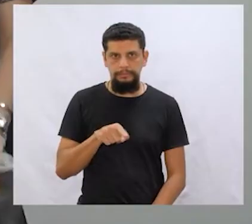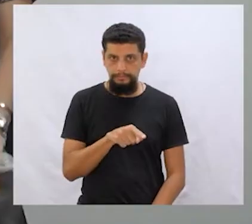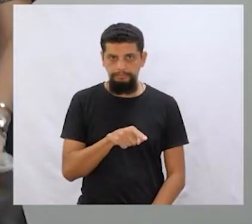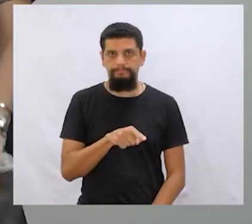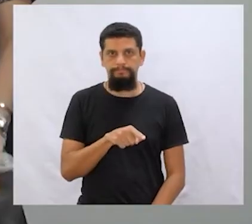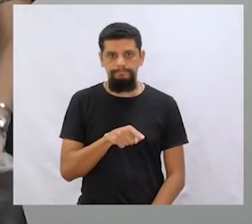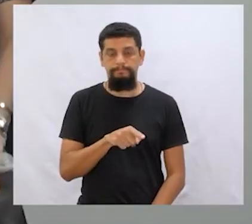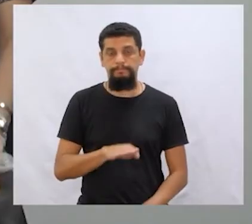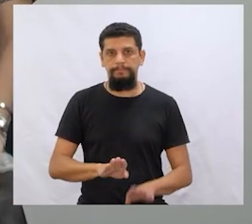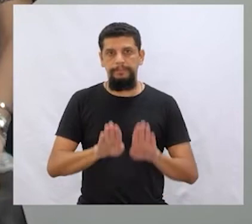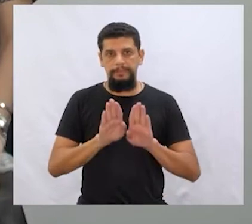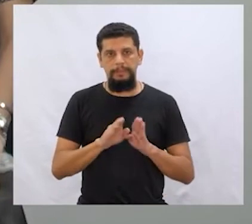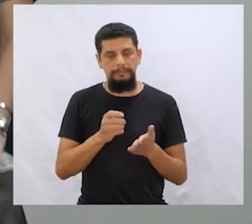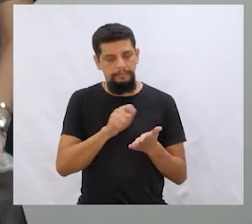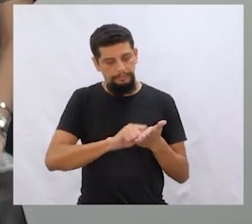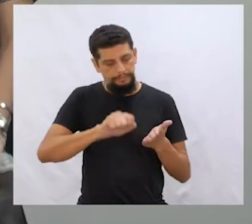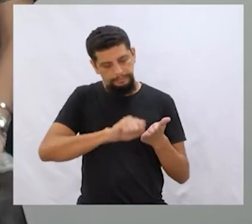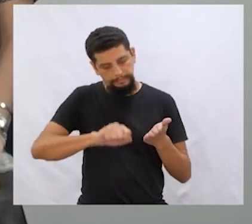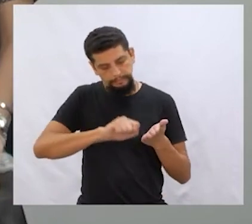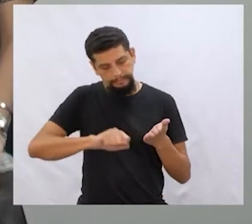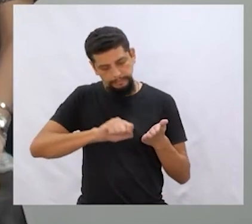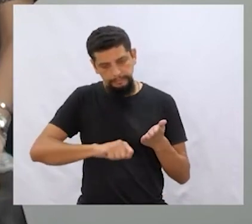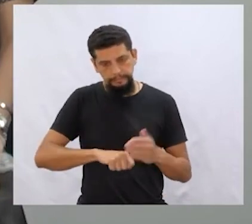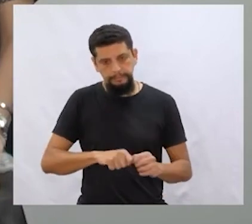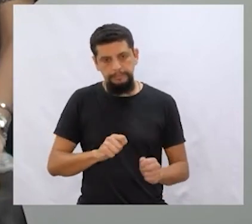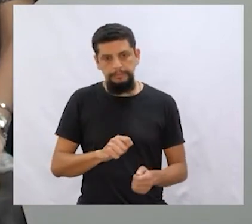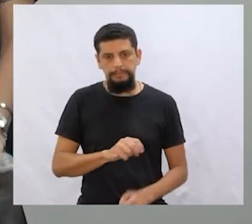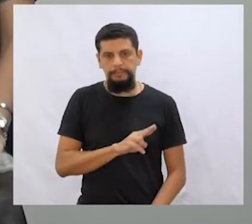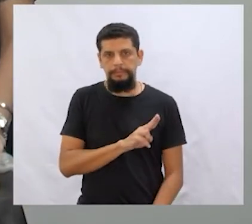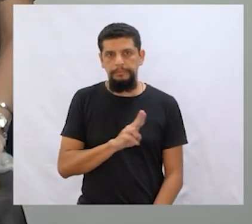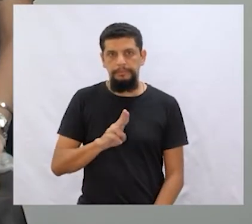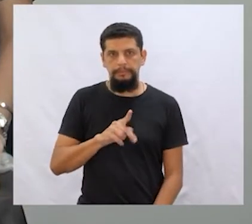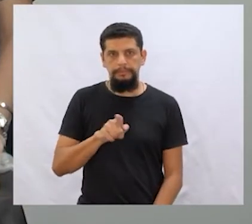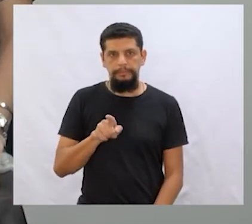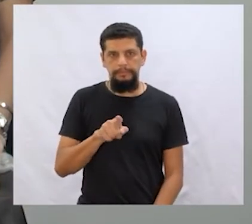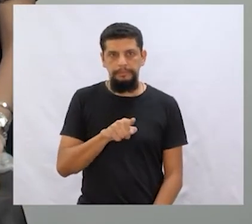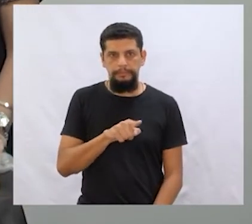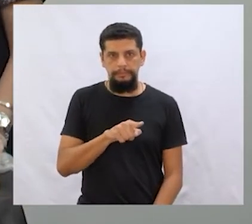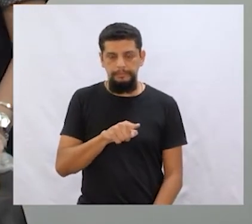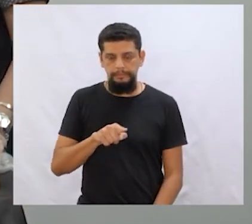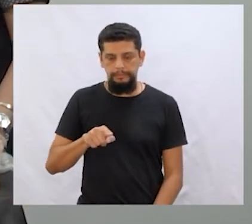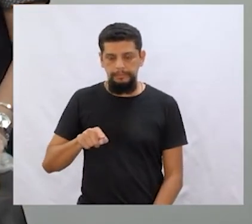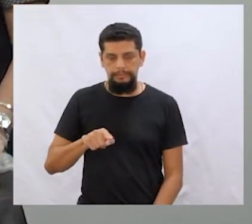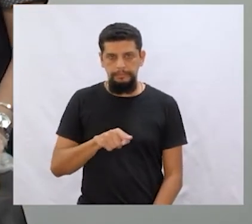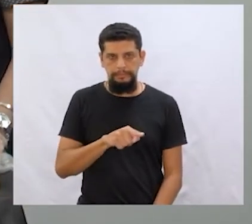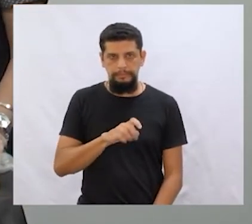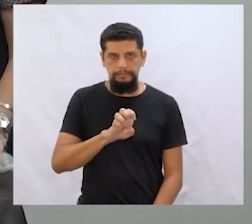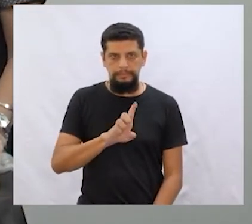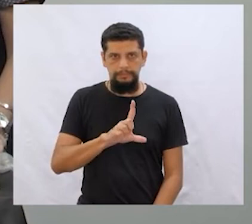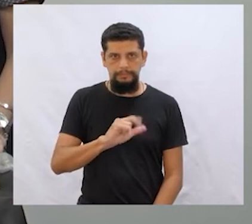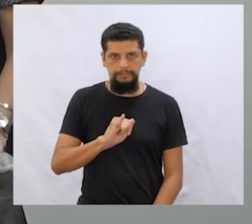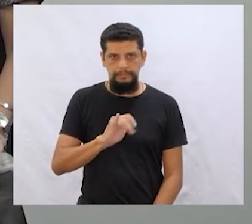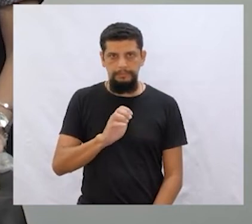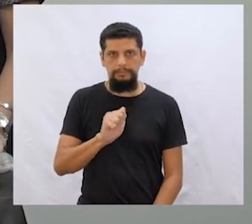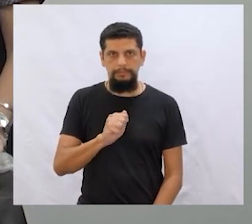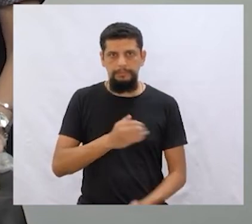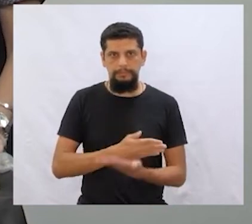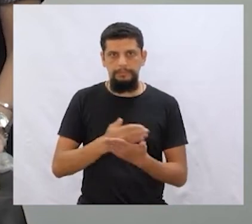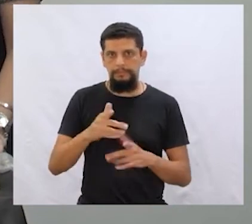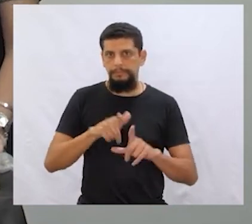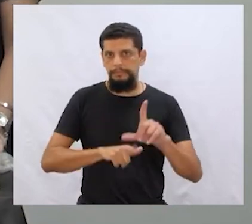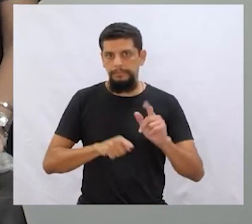Z, mas podemos escrever o nome Zélia. Zélia começa com a letra